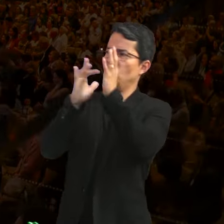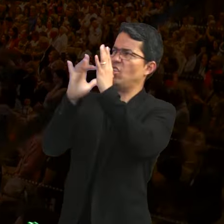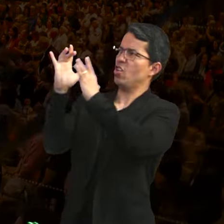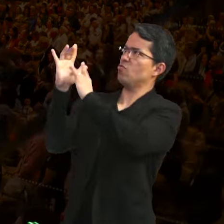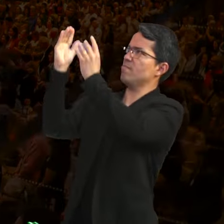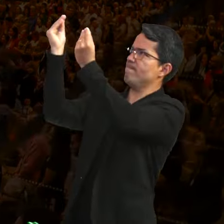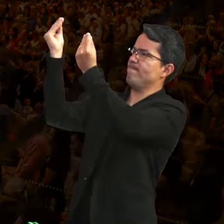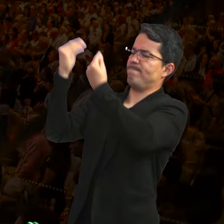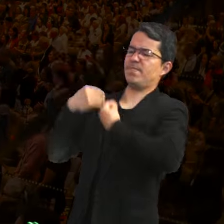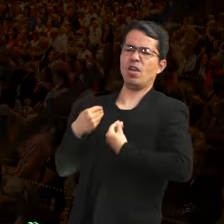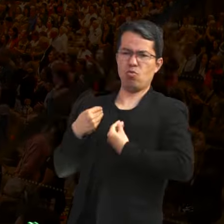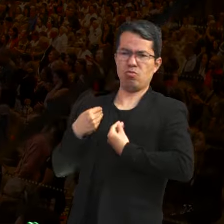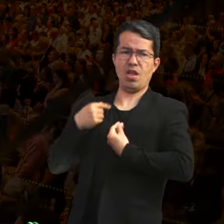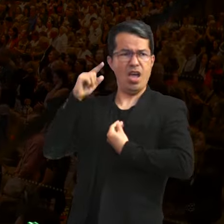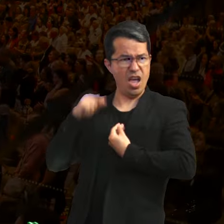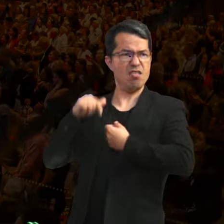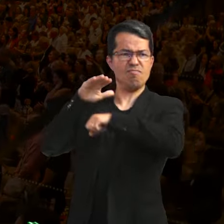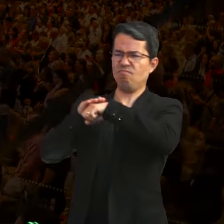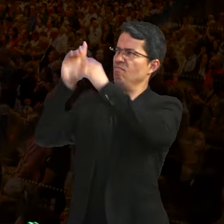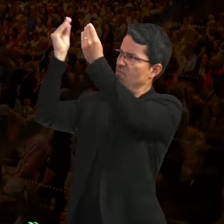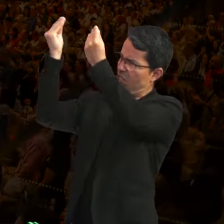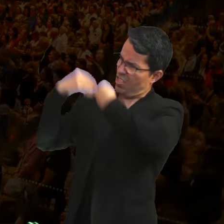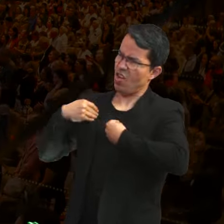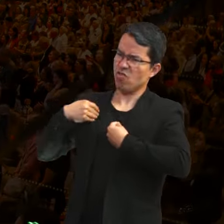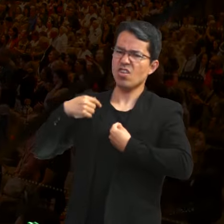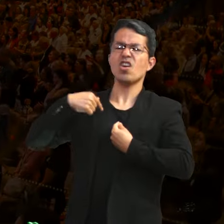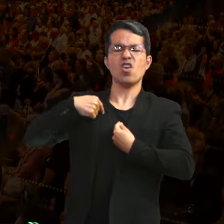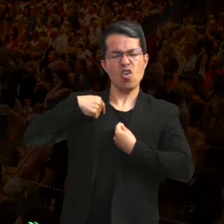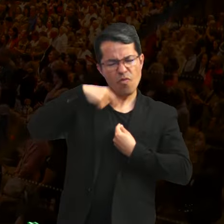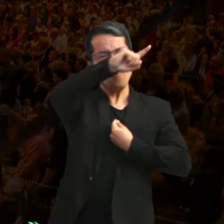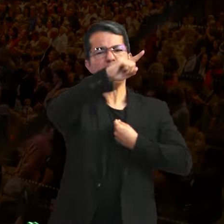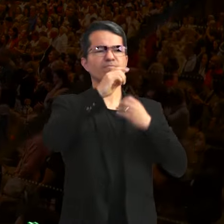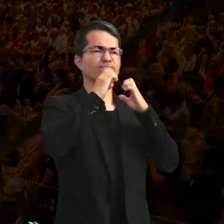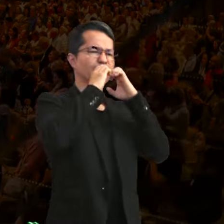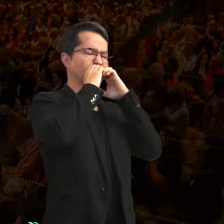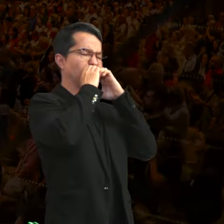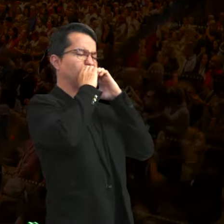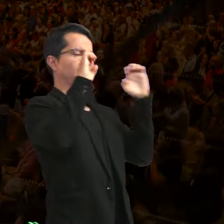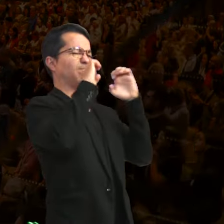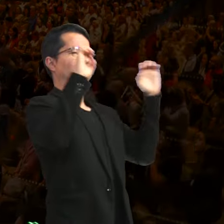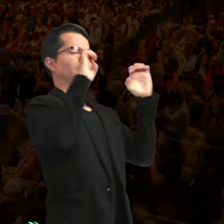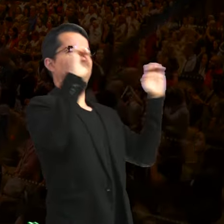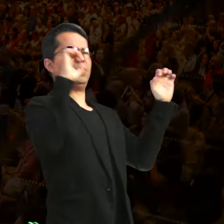que reor para dar testim de Gracia de